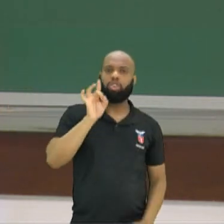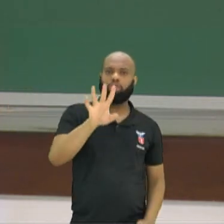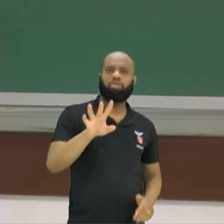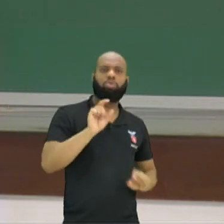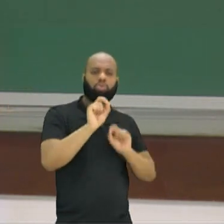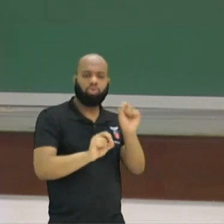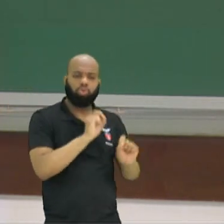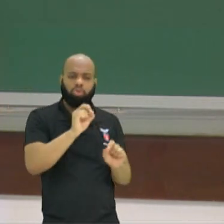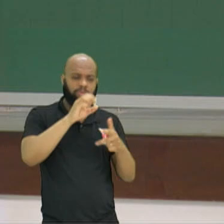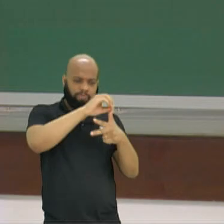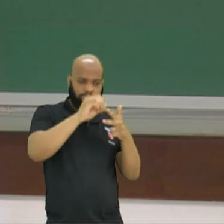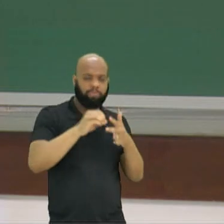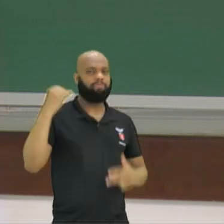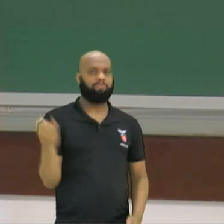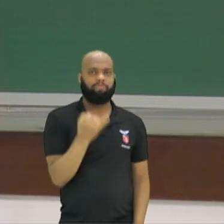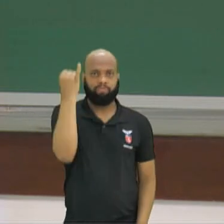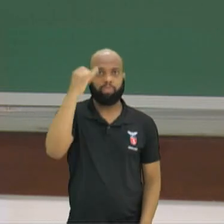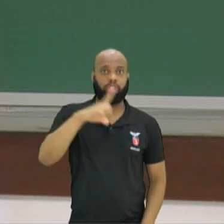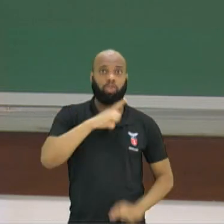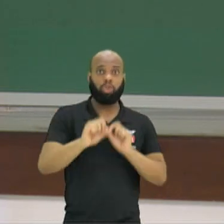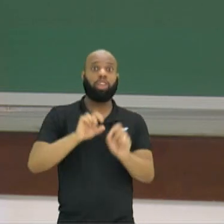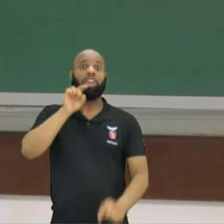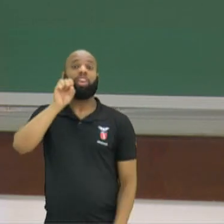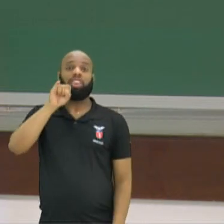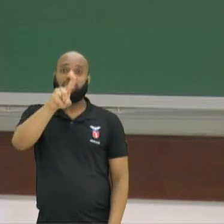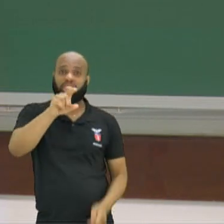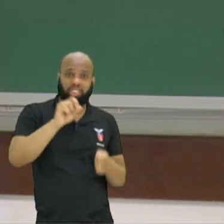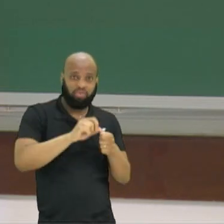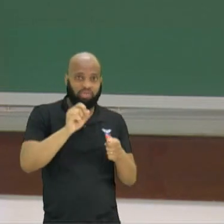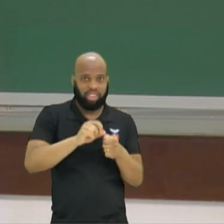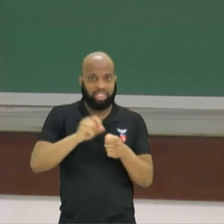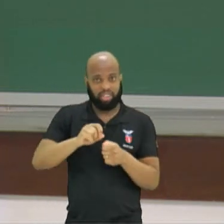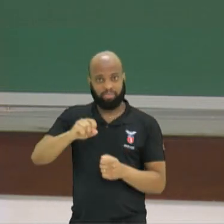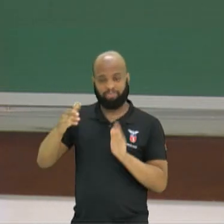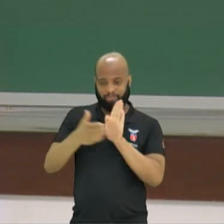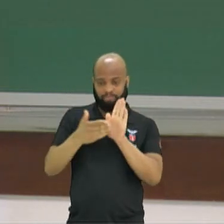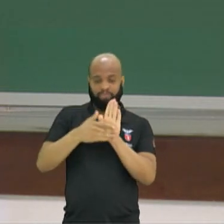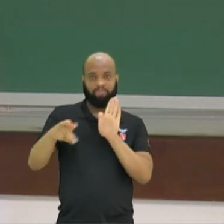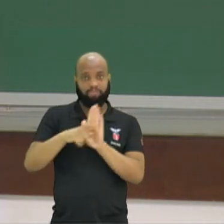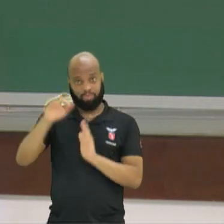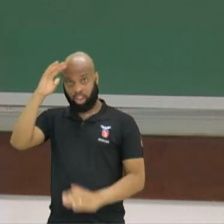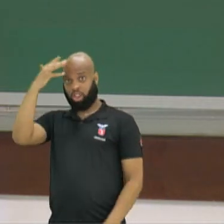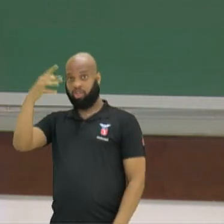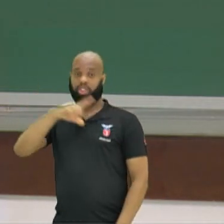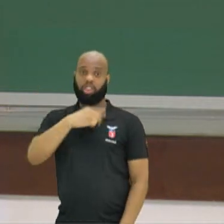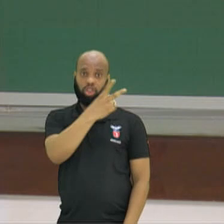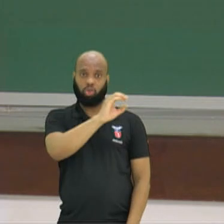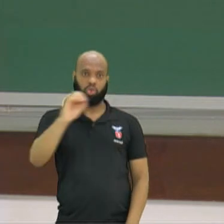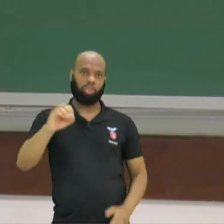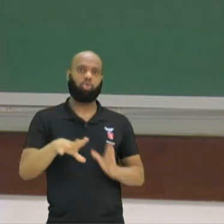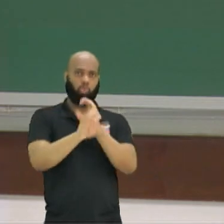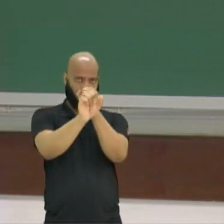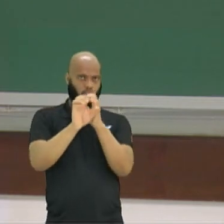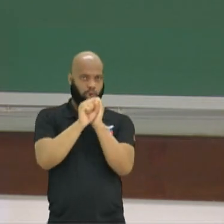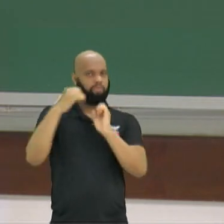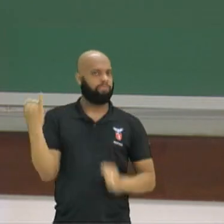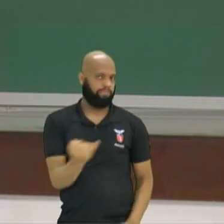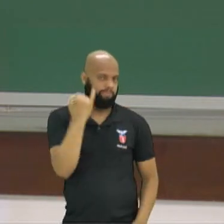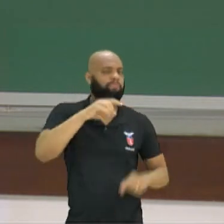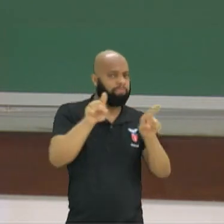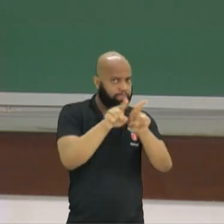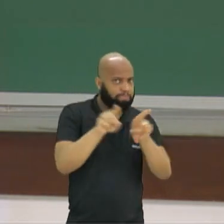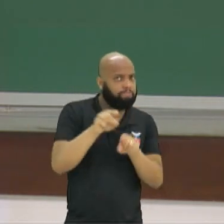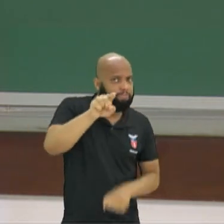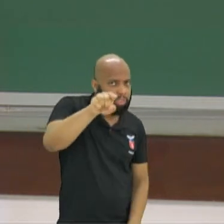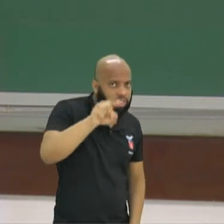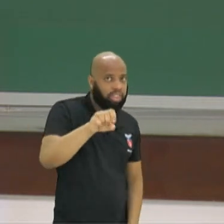proposta de intervenção vale dos 1.000 pontos, valem 200. Beleza? Então, a proposta de intervenção no Enem, ela é importante para vocês.